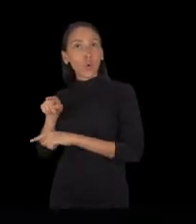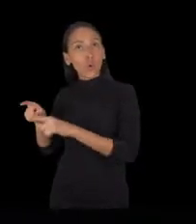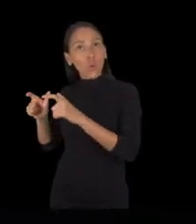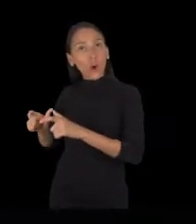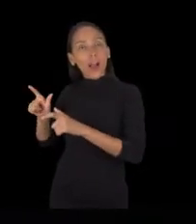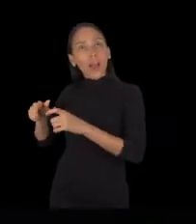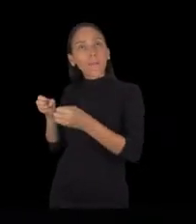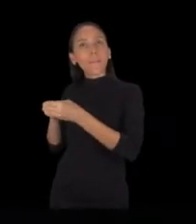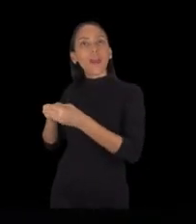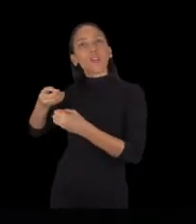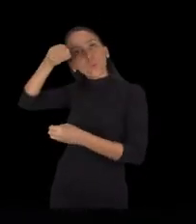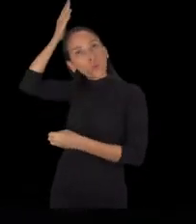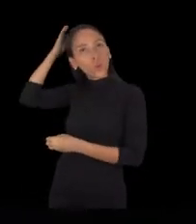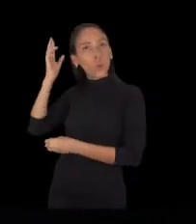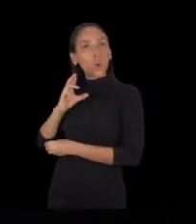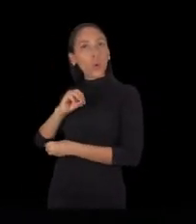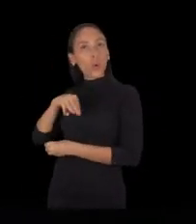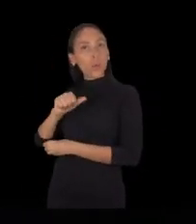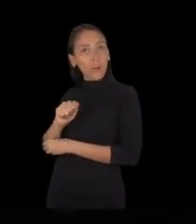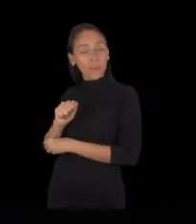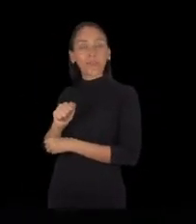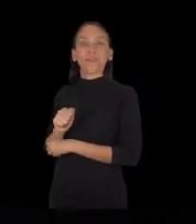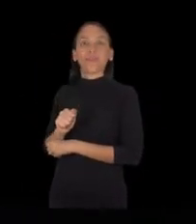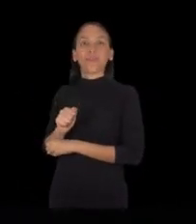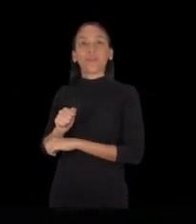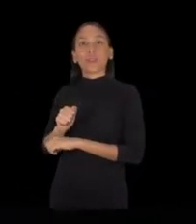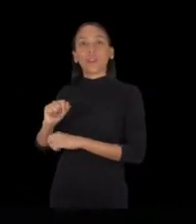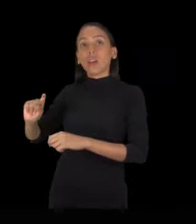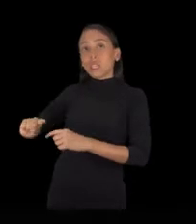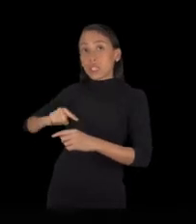Roma. Num segundo momento, eles vieram